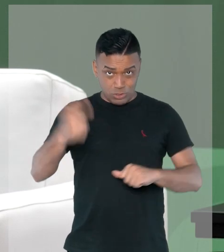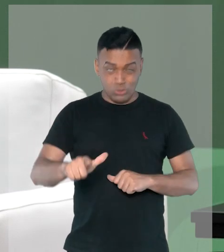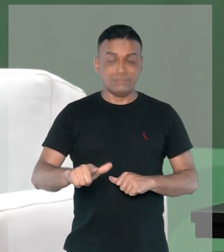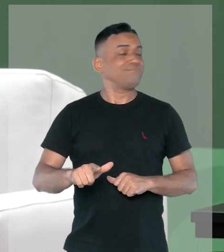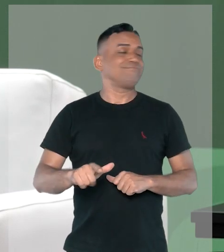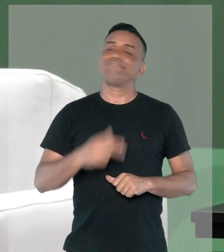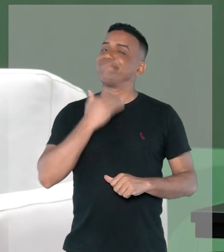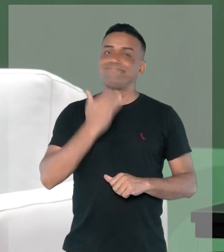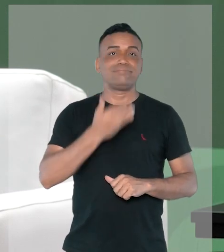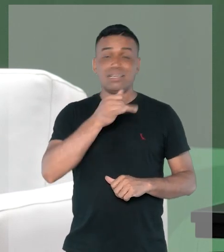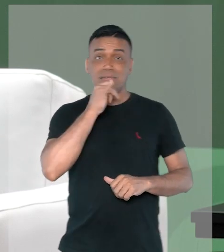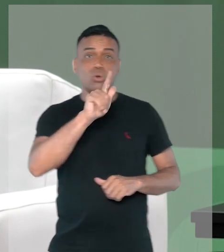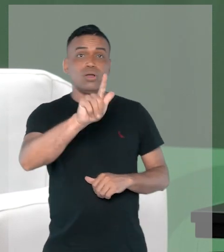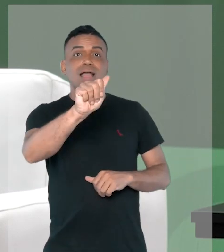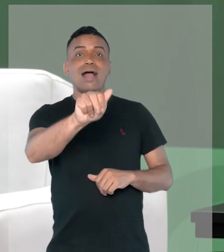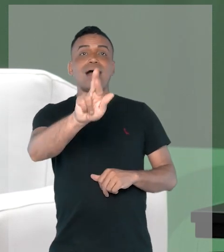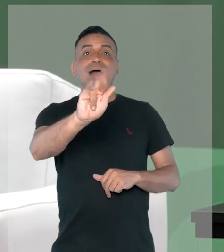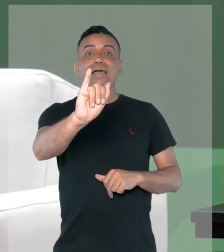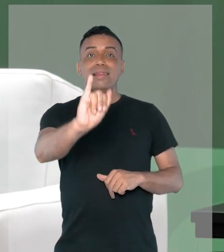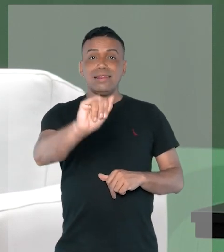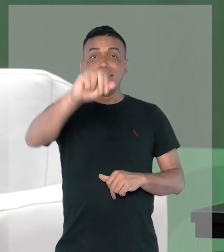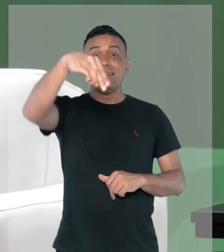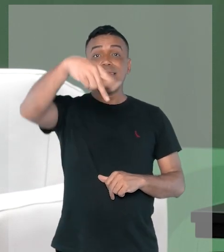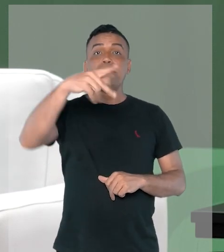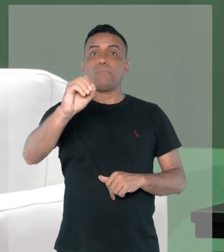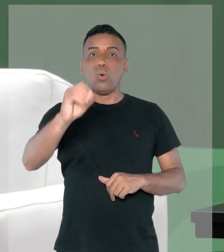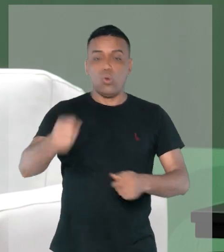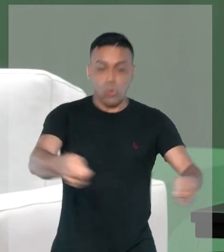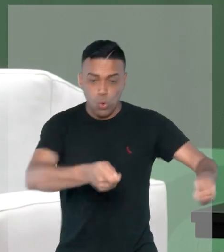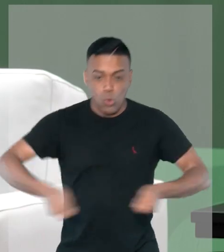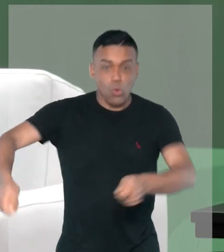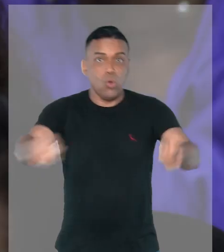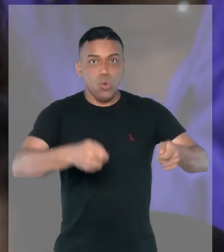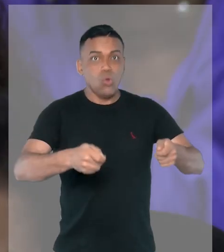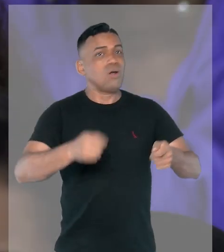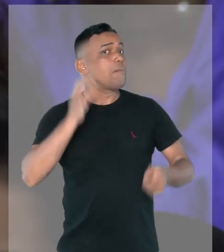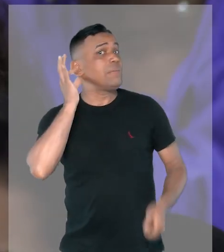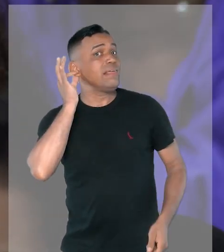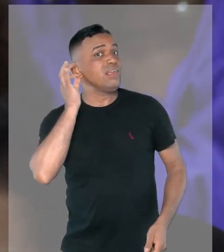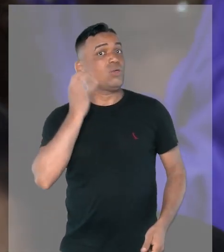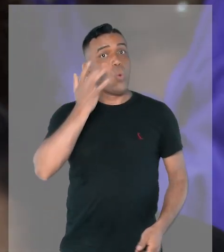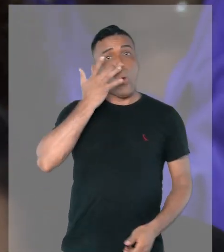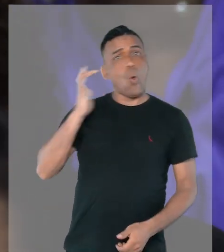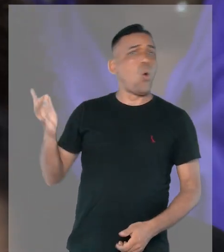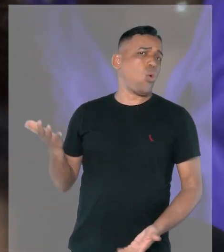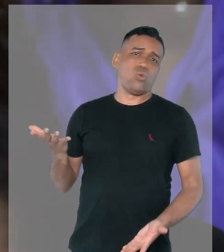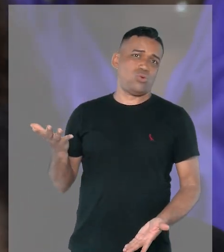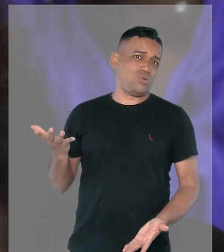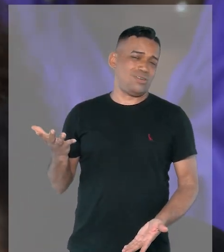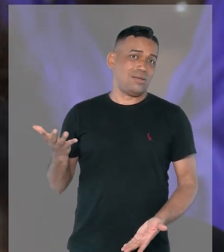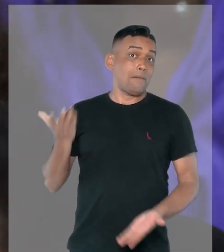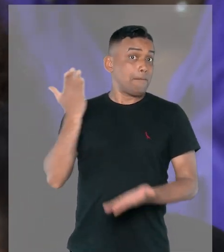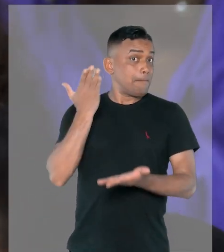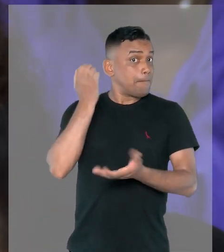gente fala de garimpo ilegal, por exemplo, que é outro horror, né? Eu falo para as pessoas, pare de usar ouro, vê você com o brinquinho de ouro aí. Espectadores riem da fala